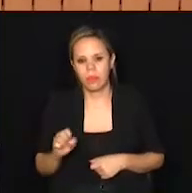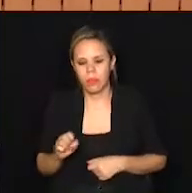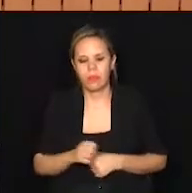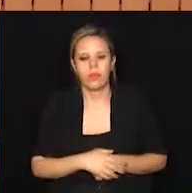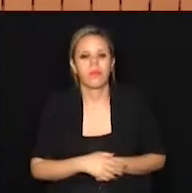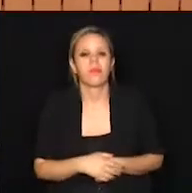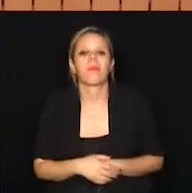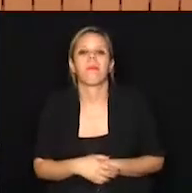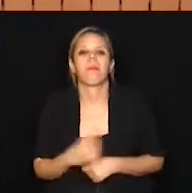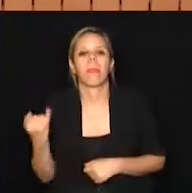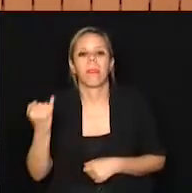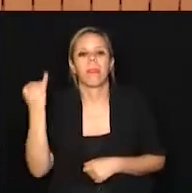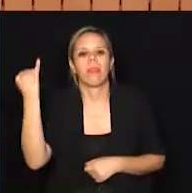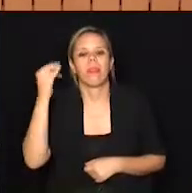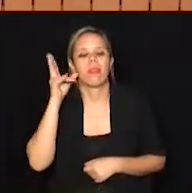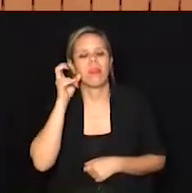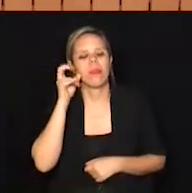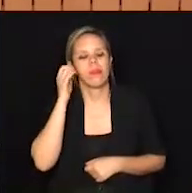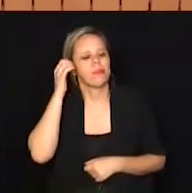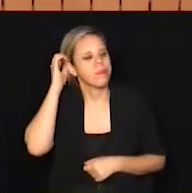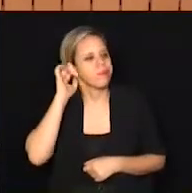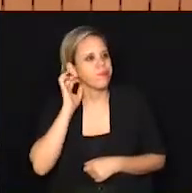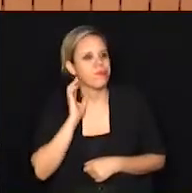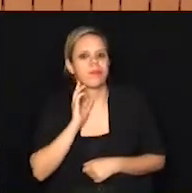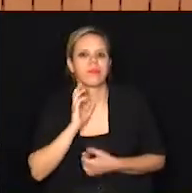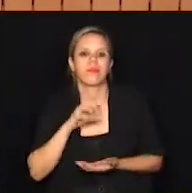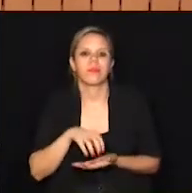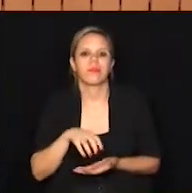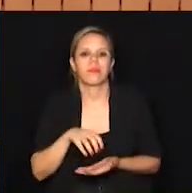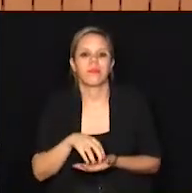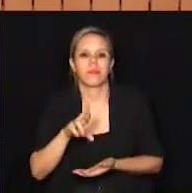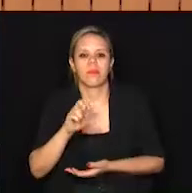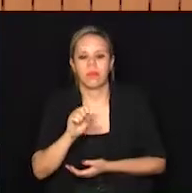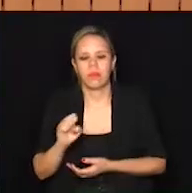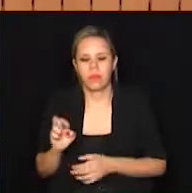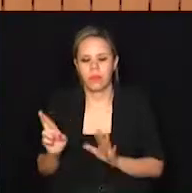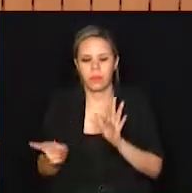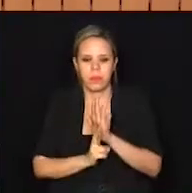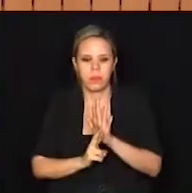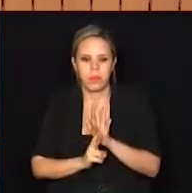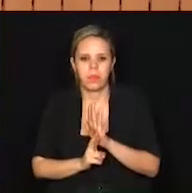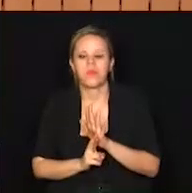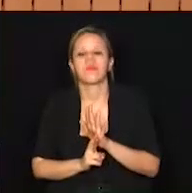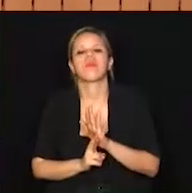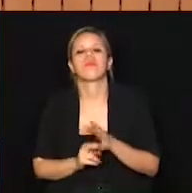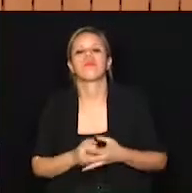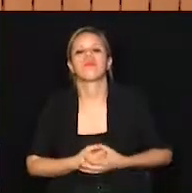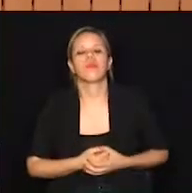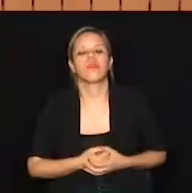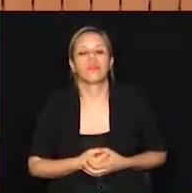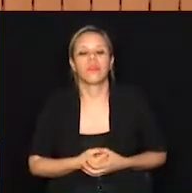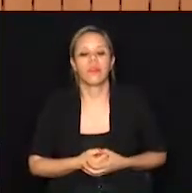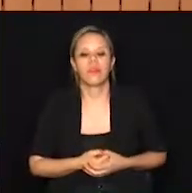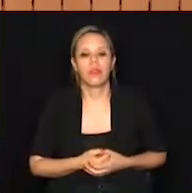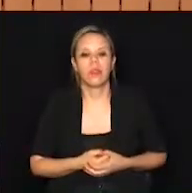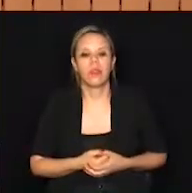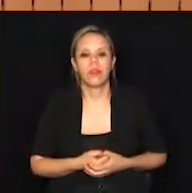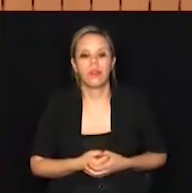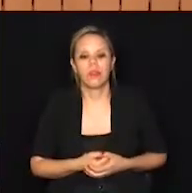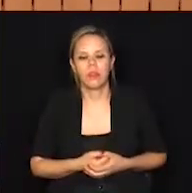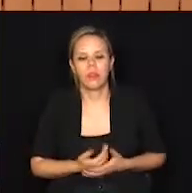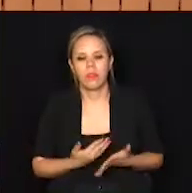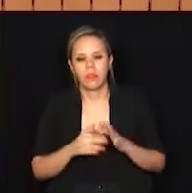os profissionais da educação nesse momento e dizer que nós estamos unidos, eu juntamente com o Conselho